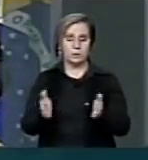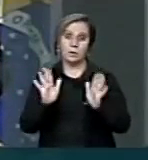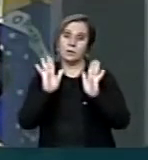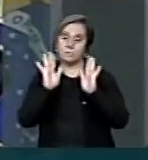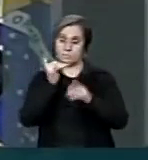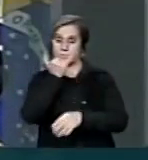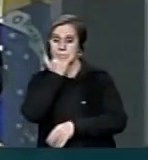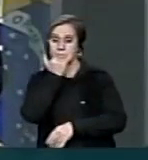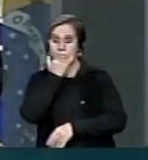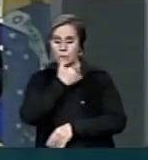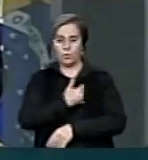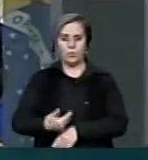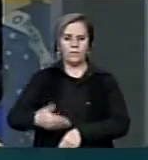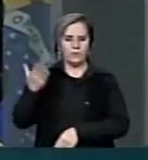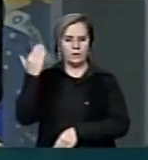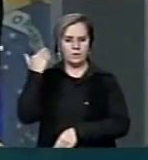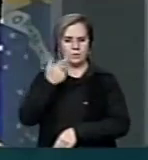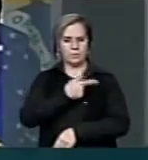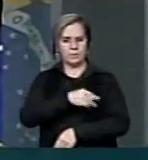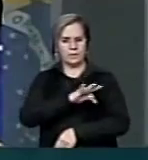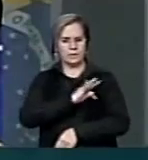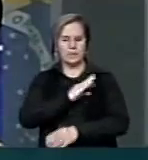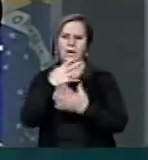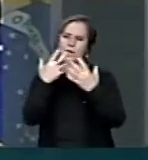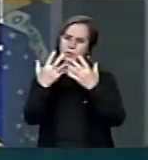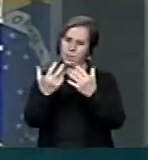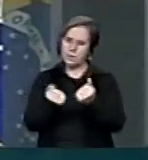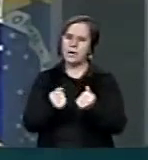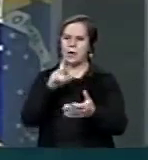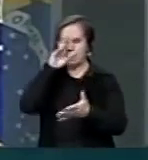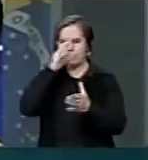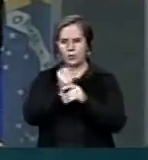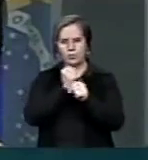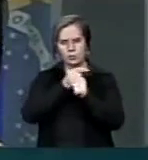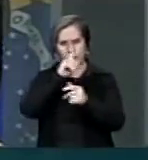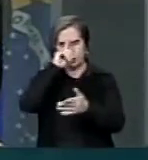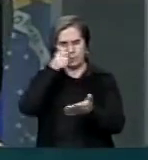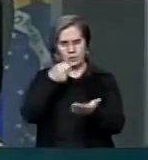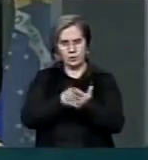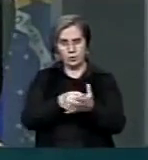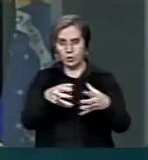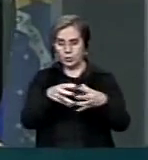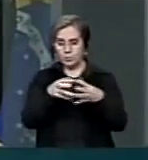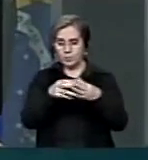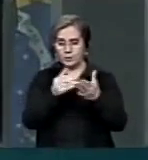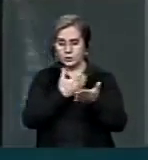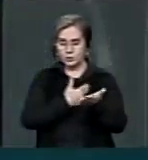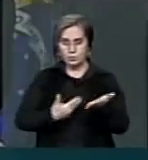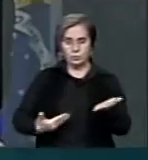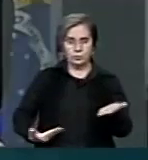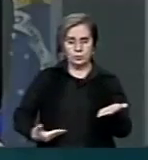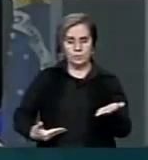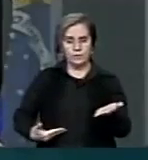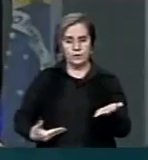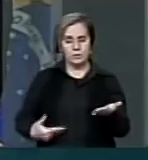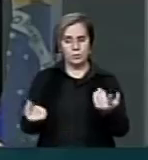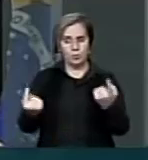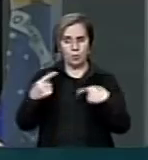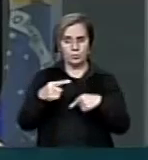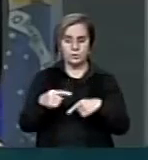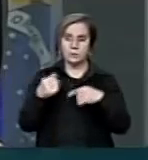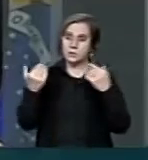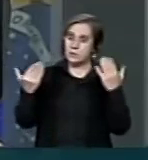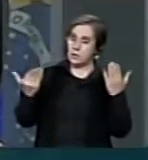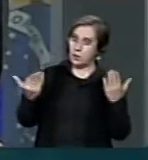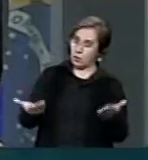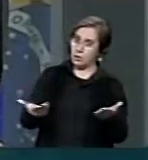no governo passado, o PT era favorável ao orçamento impositivo e o partido do governo era contrário. Agora,